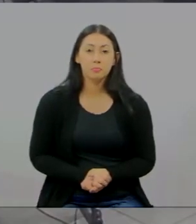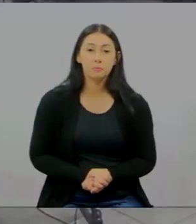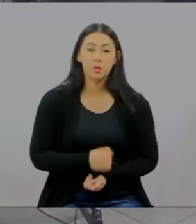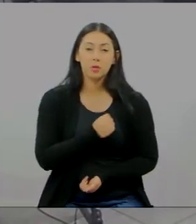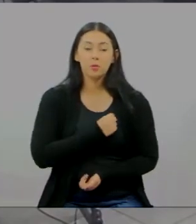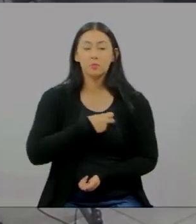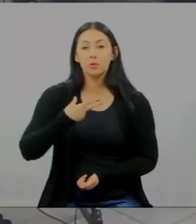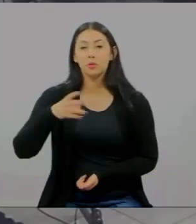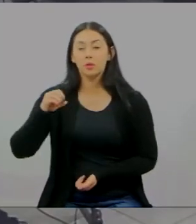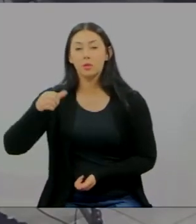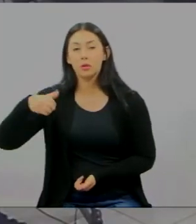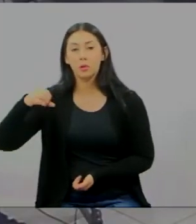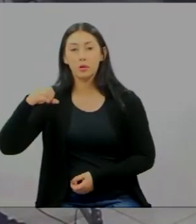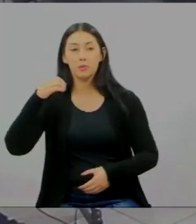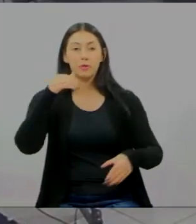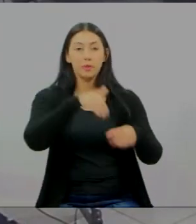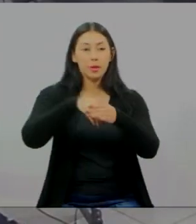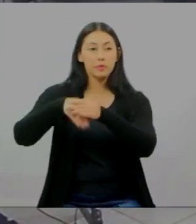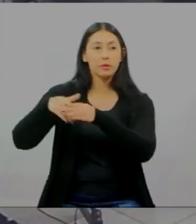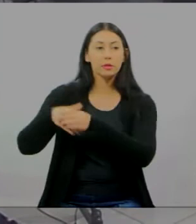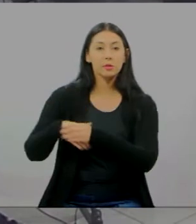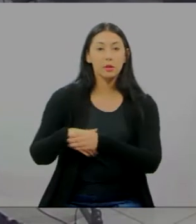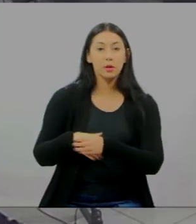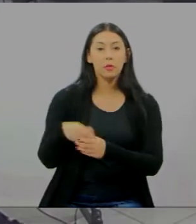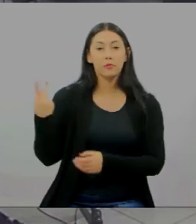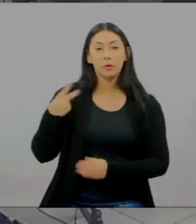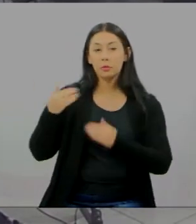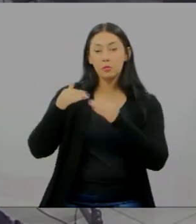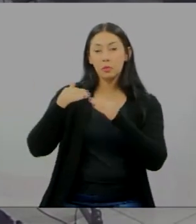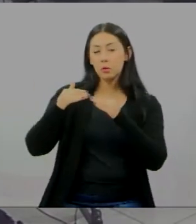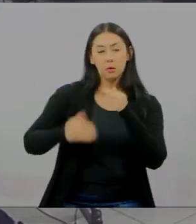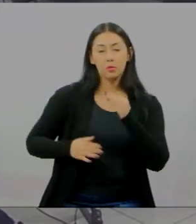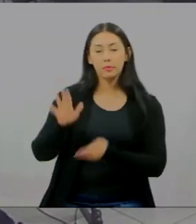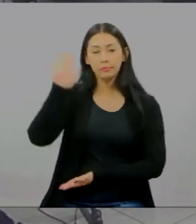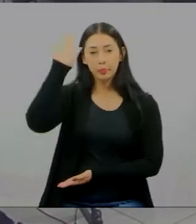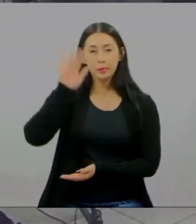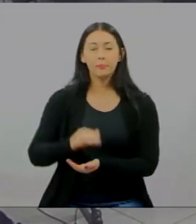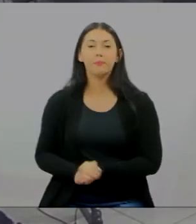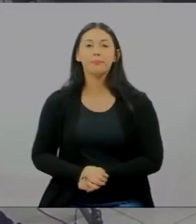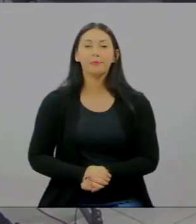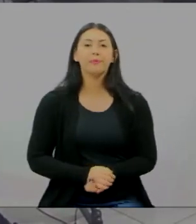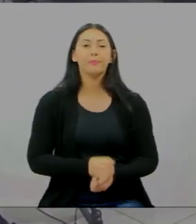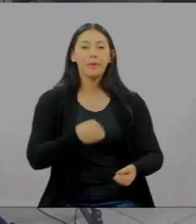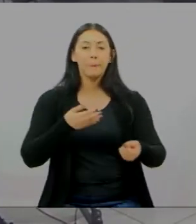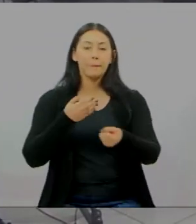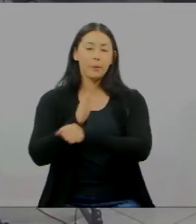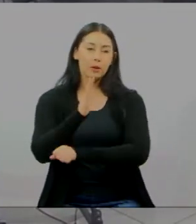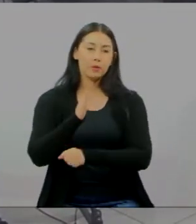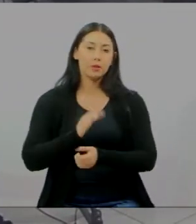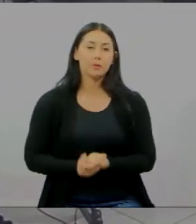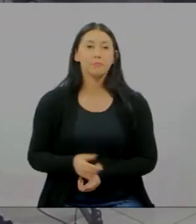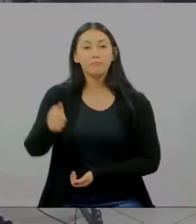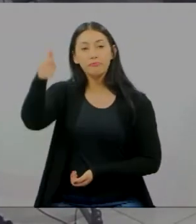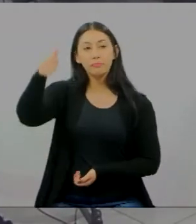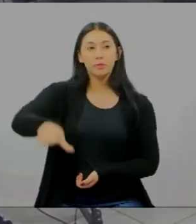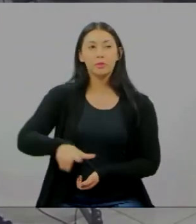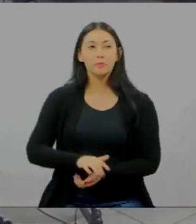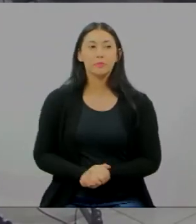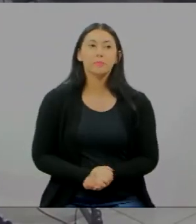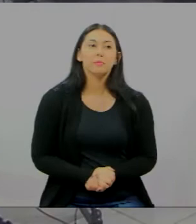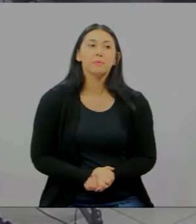Requerimento 209 em votação. Os vereadores contrários se manifestem levantando o braço. Requerimento aprovado. Próximo